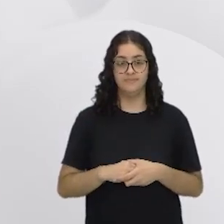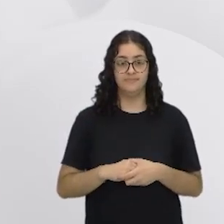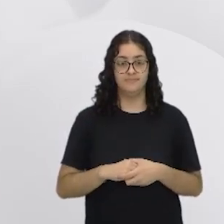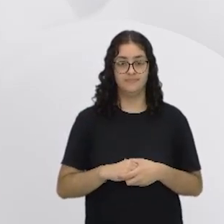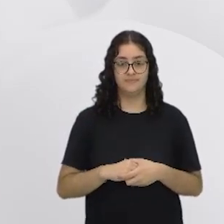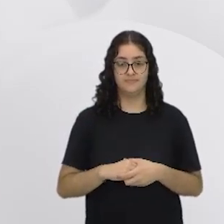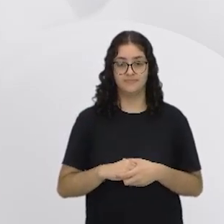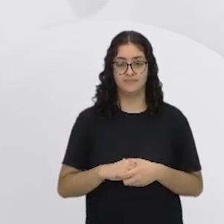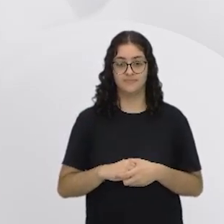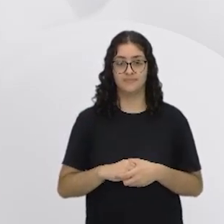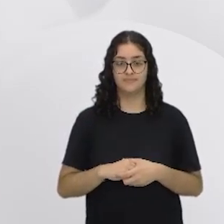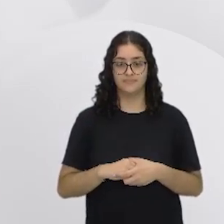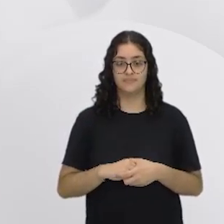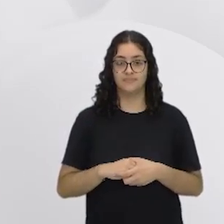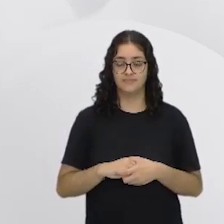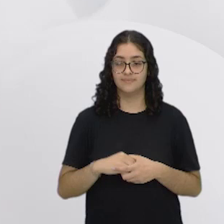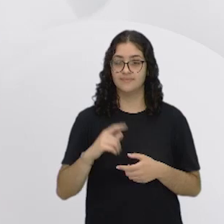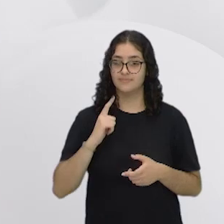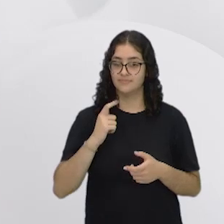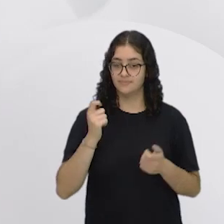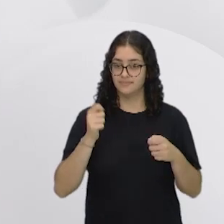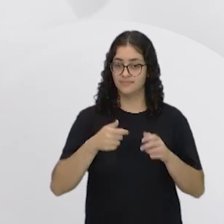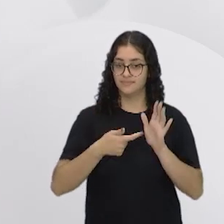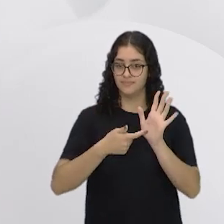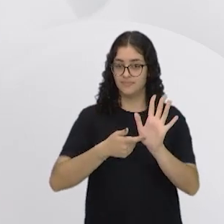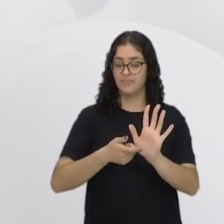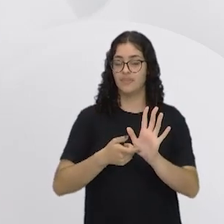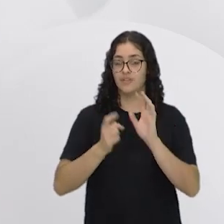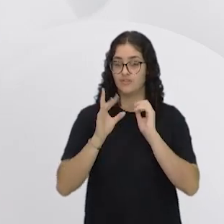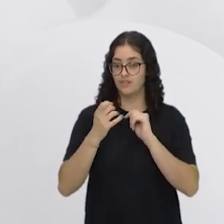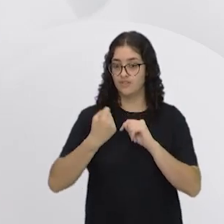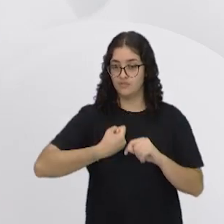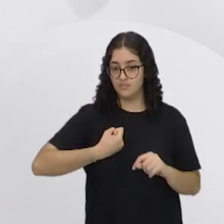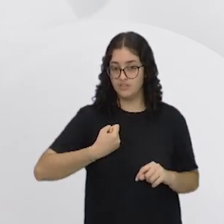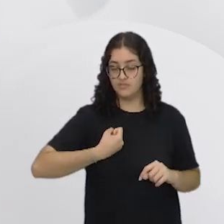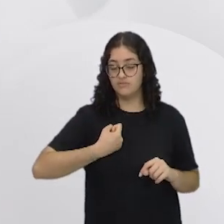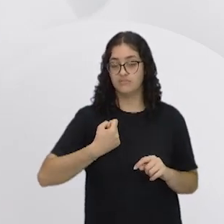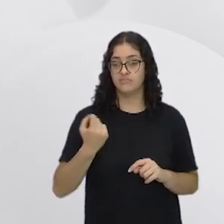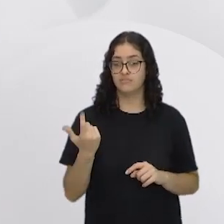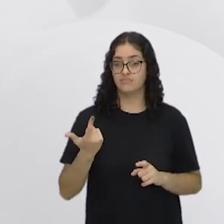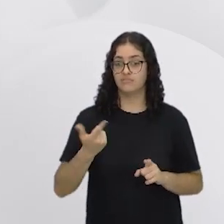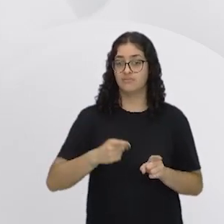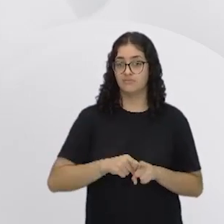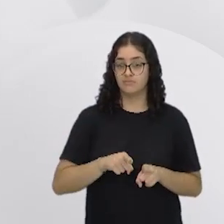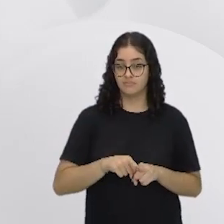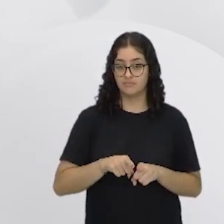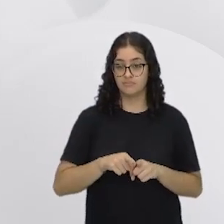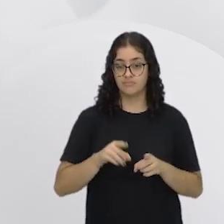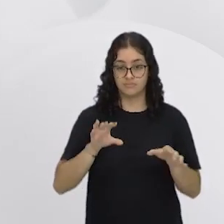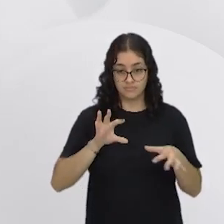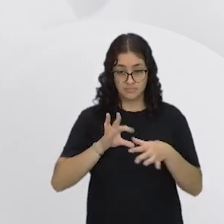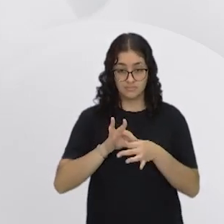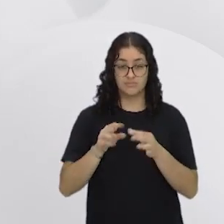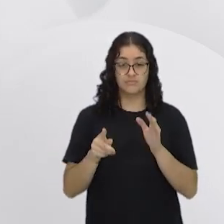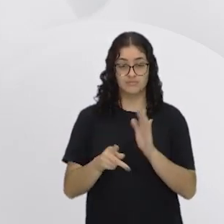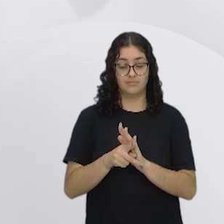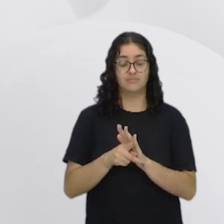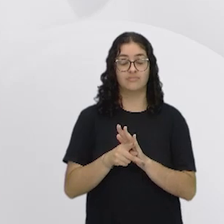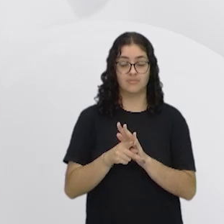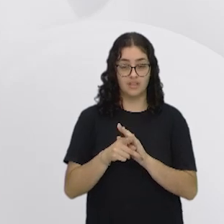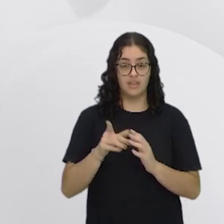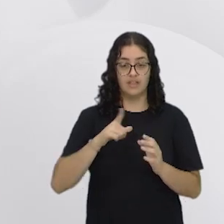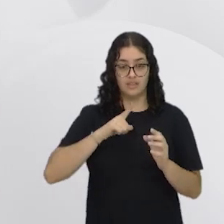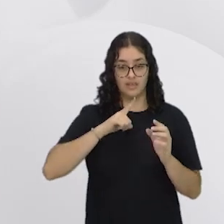foram aparecendo, né? Então, eu posso ter somente números ali, mas eu posso, associado a esses números,